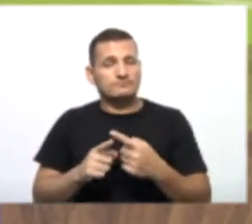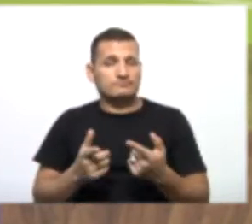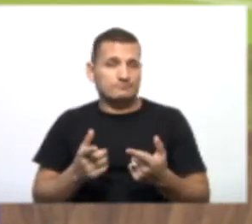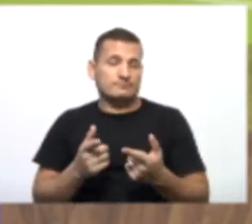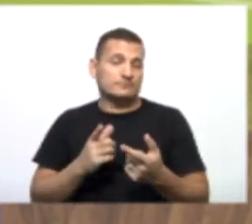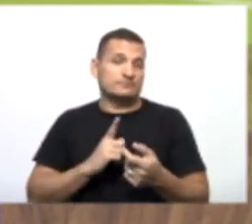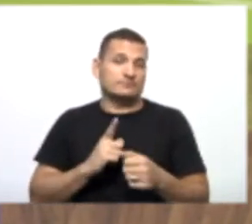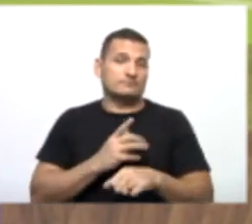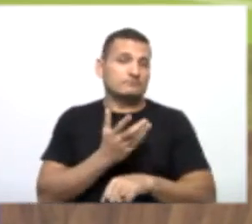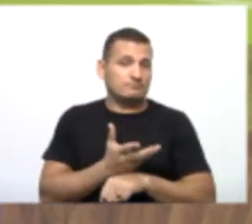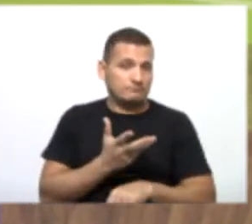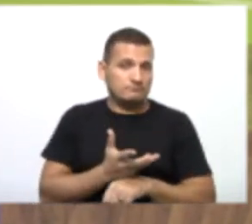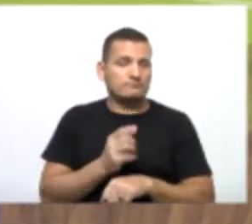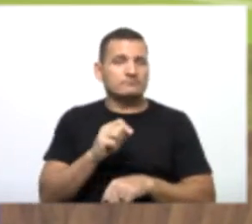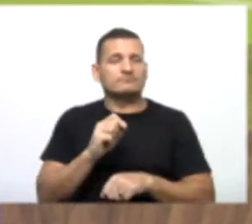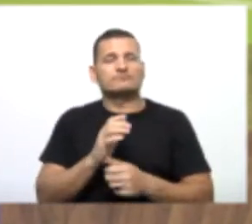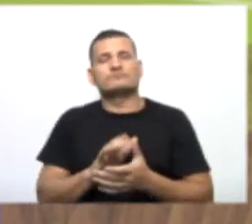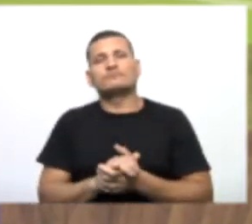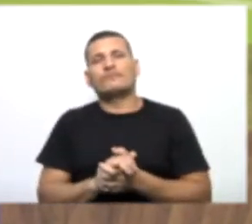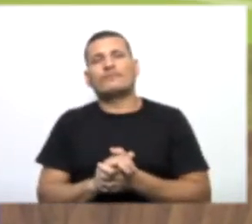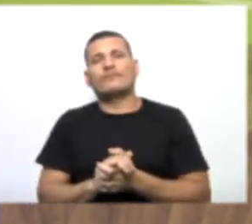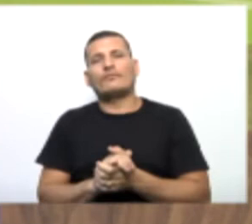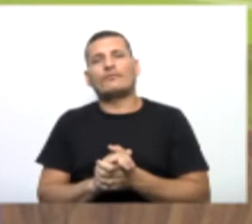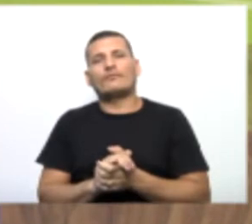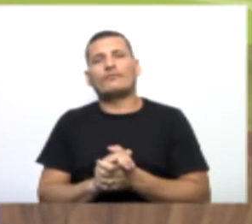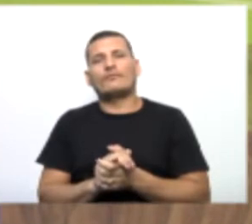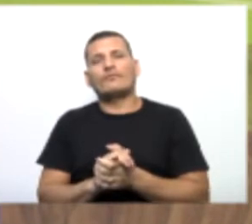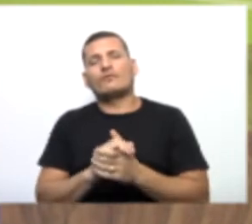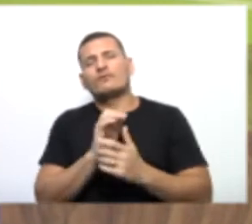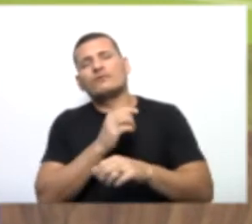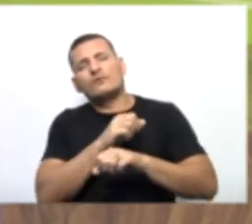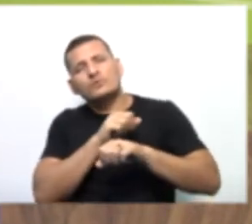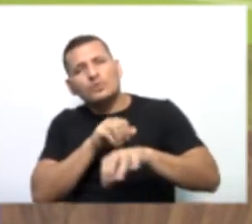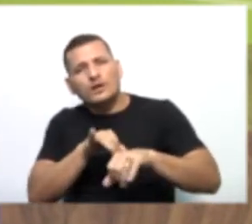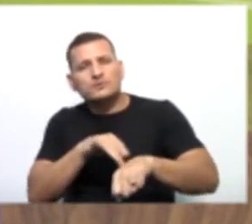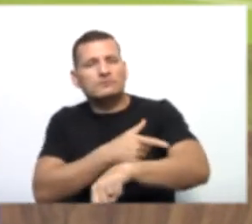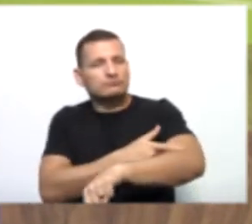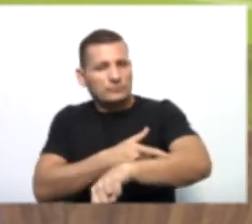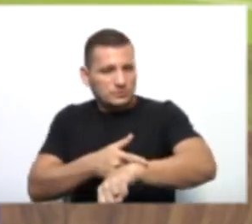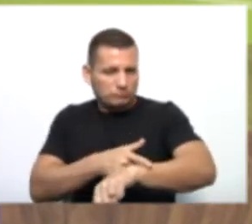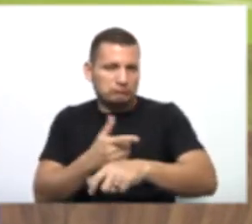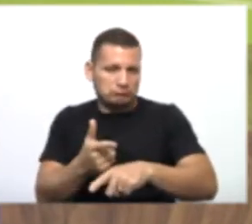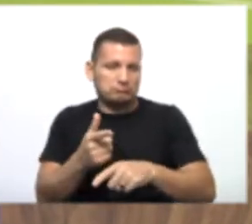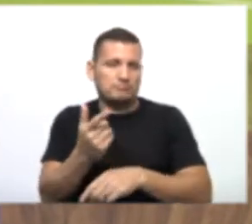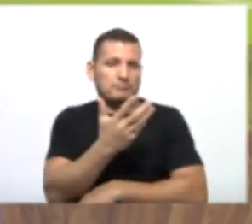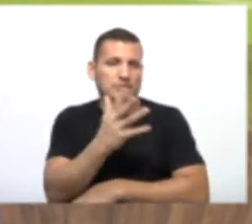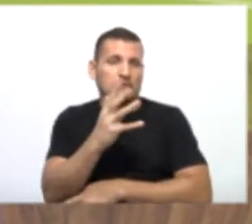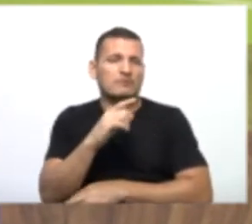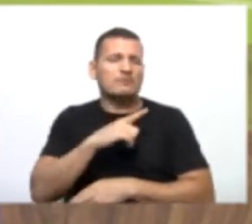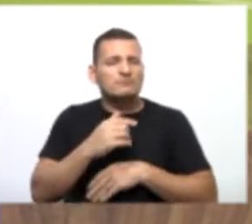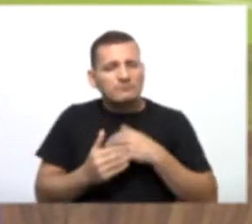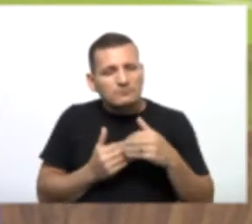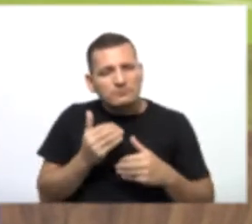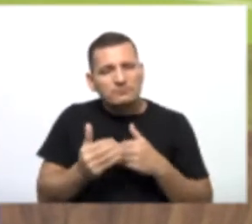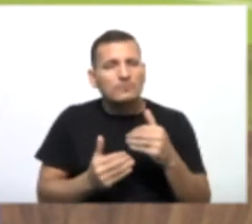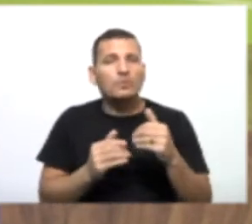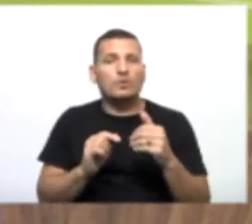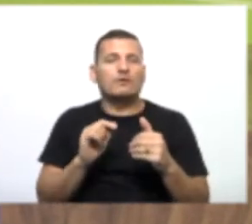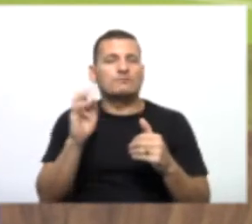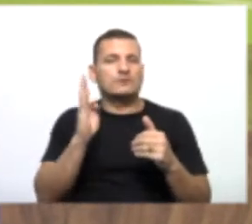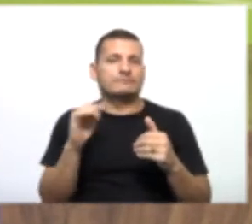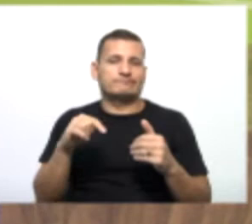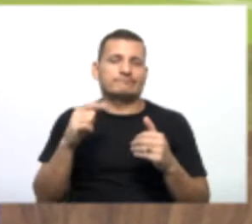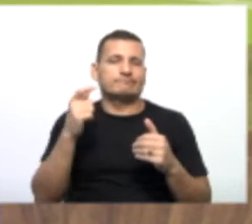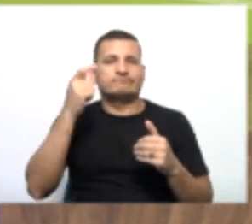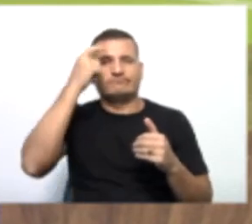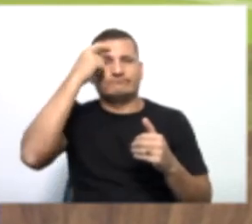disciplinas de educação ambiental, elas ainda já estão caminhando ainda no nosso país aí para que todos nós tenhamos uma consciência, que não basta